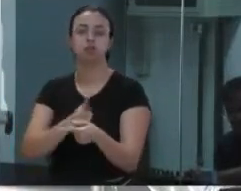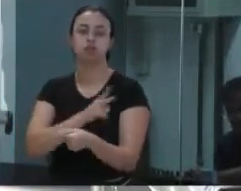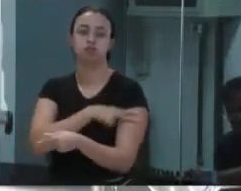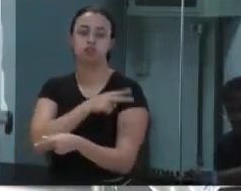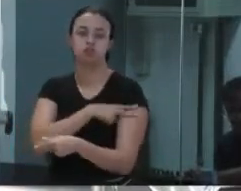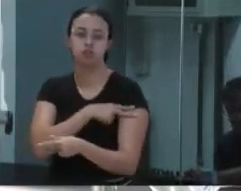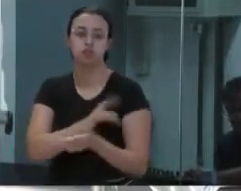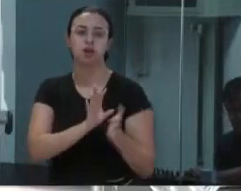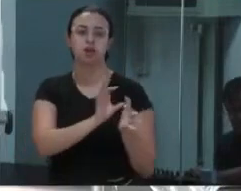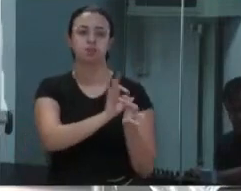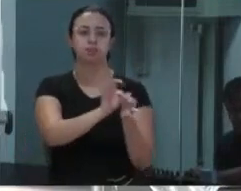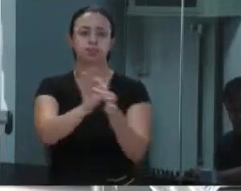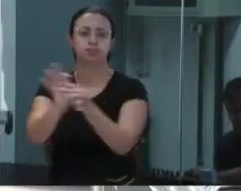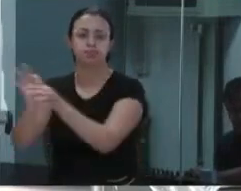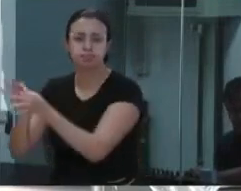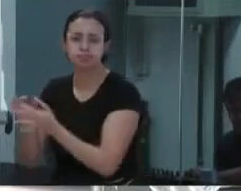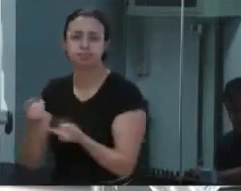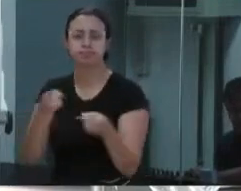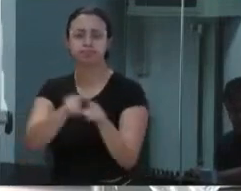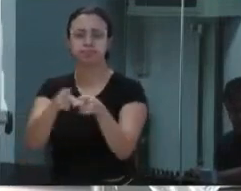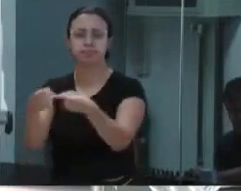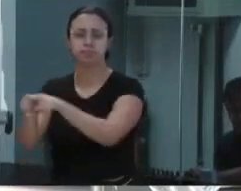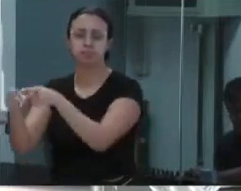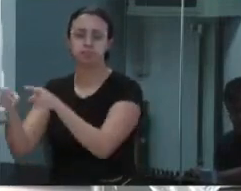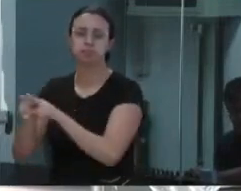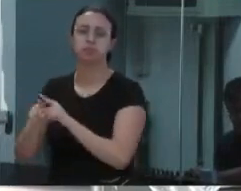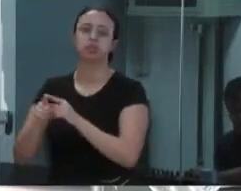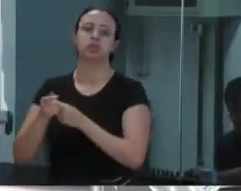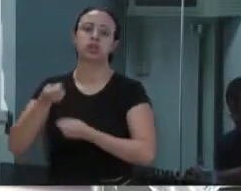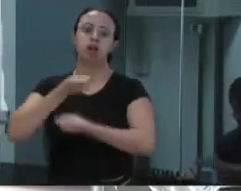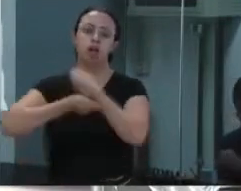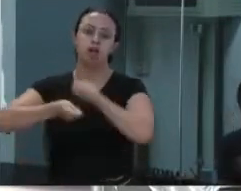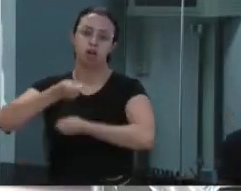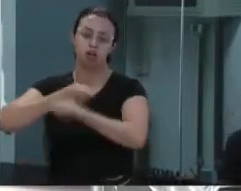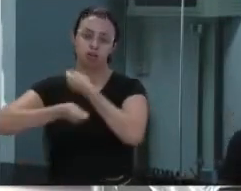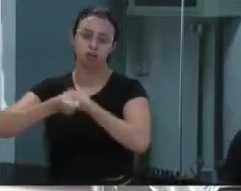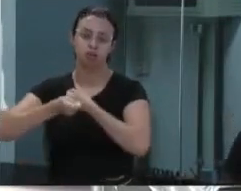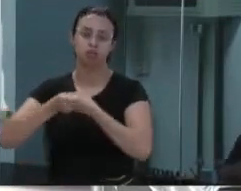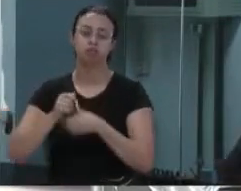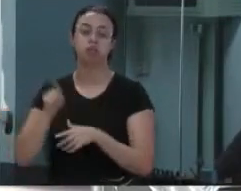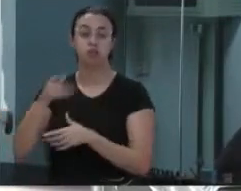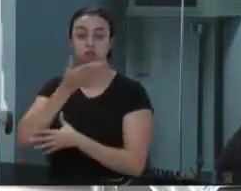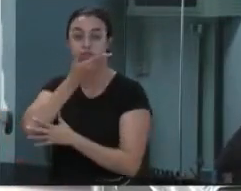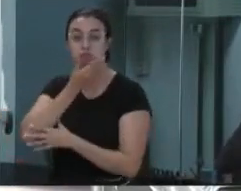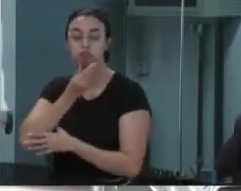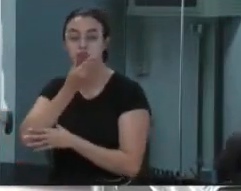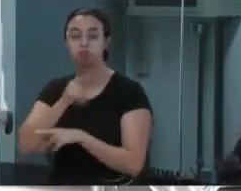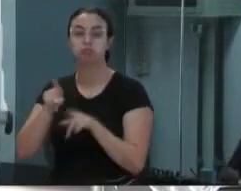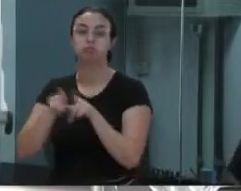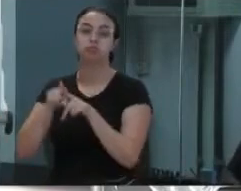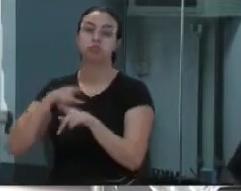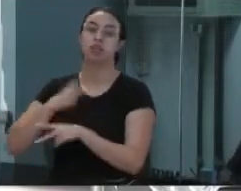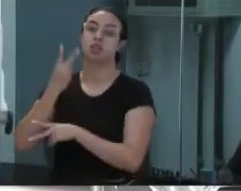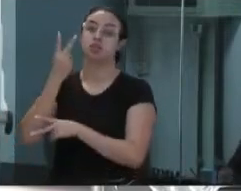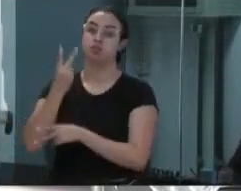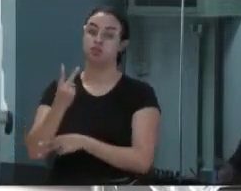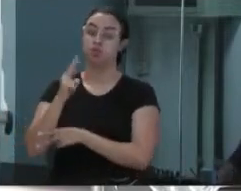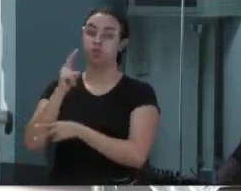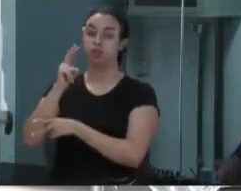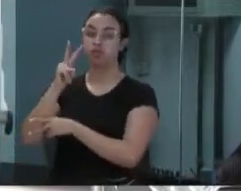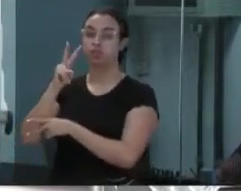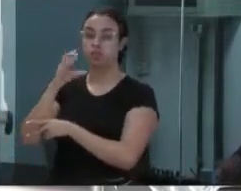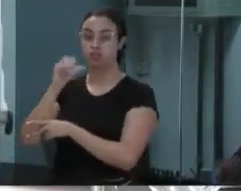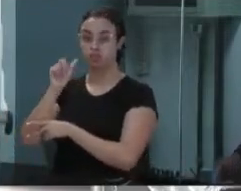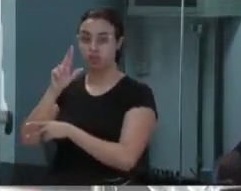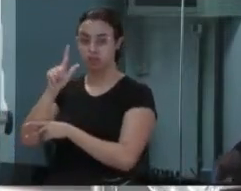parcerias dentro da diretoria administrativa. Então, ele também aí, acumula duas funções dentro da secretaria no momento,